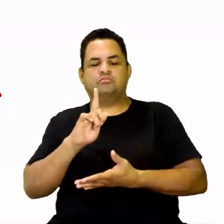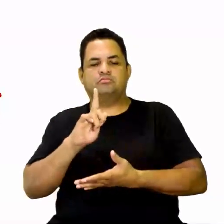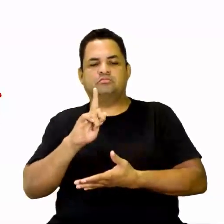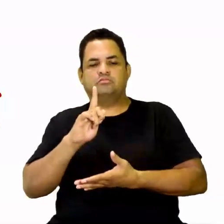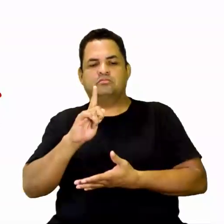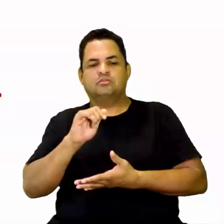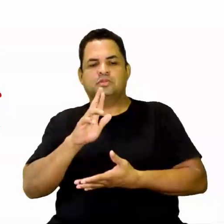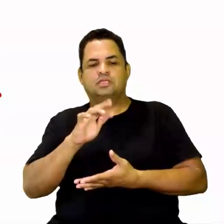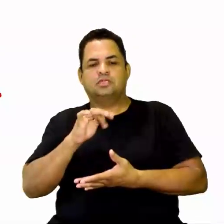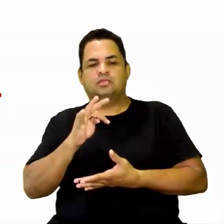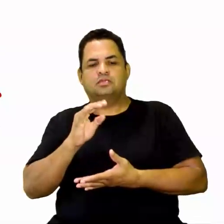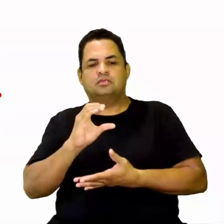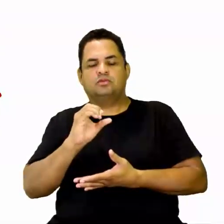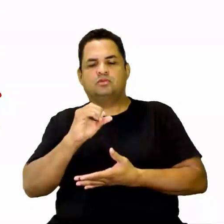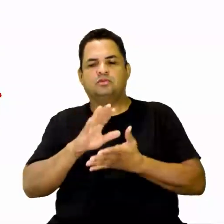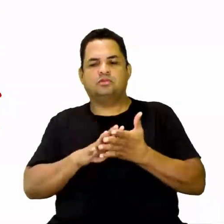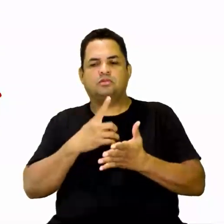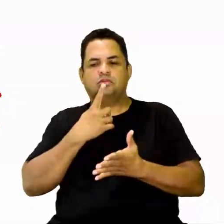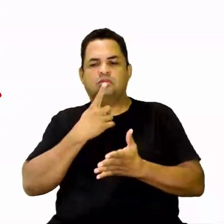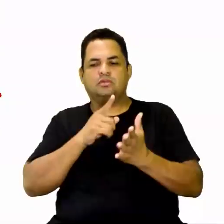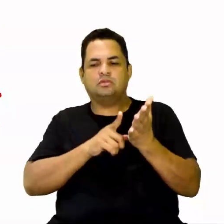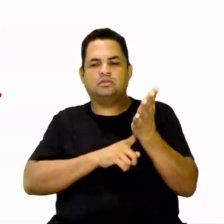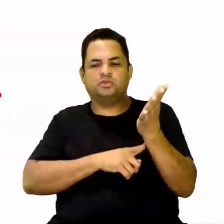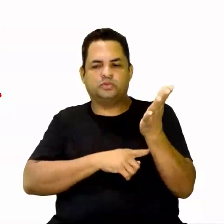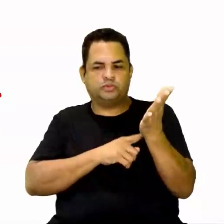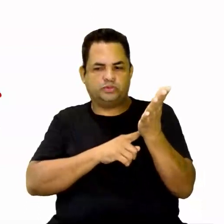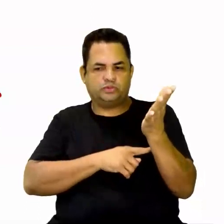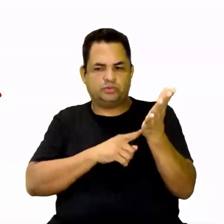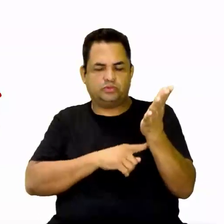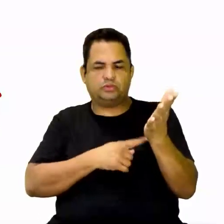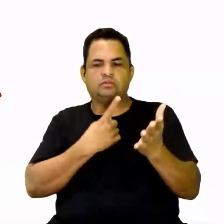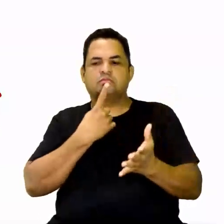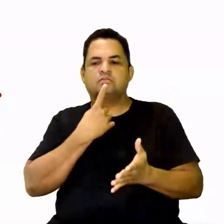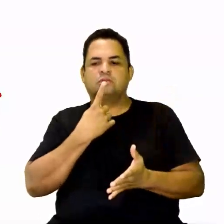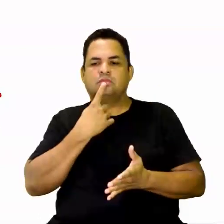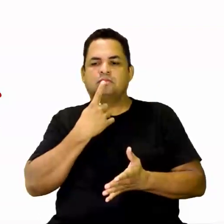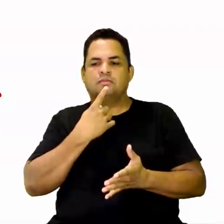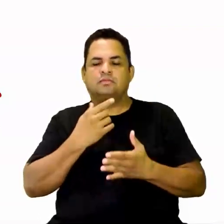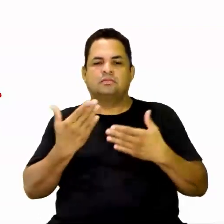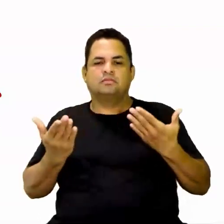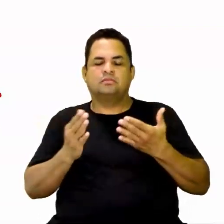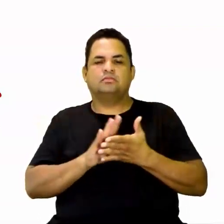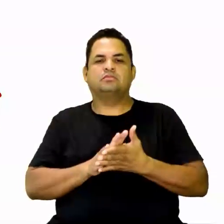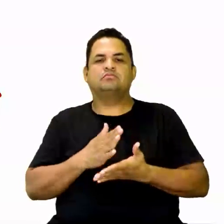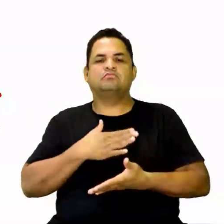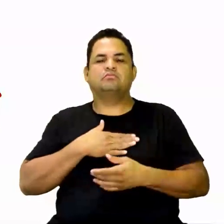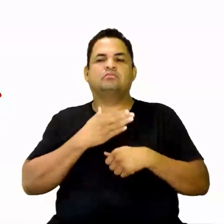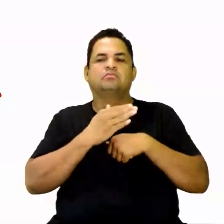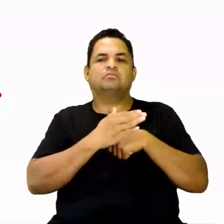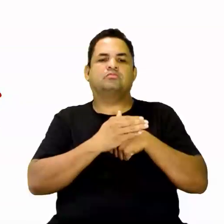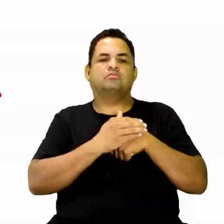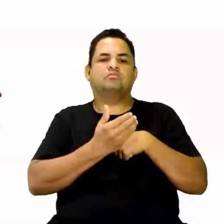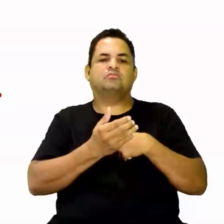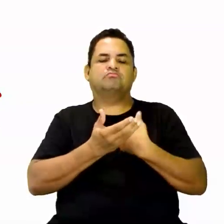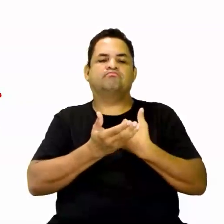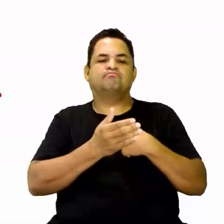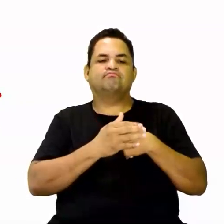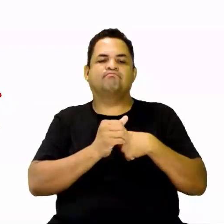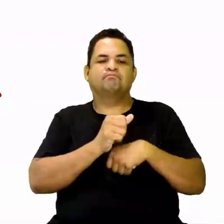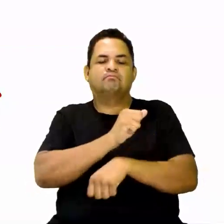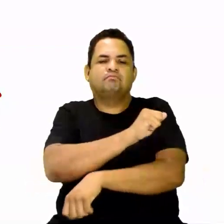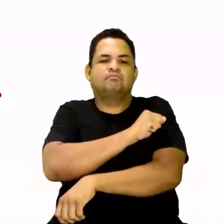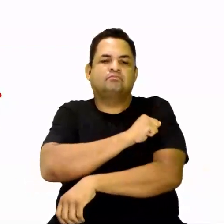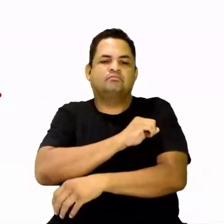o granito e o sangue. E aí, meu caro aluno, ficou claro aí